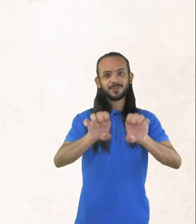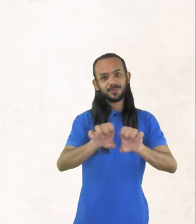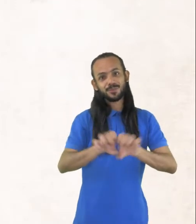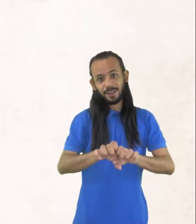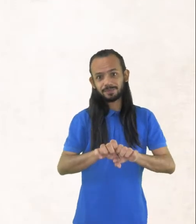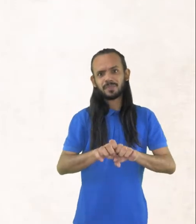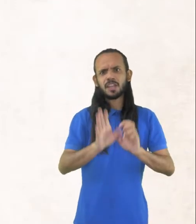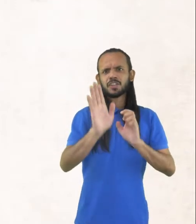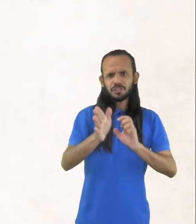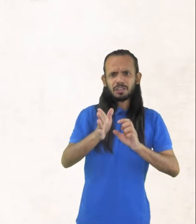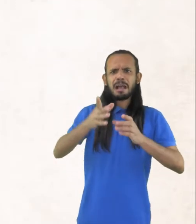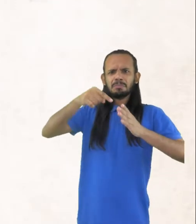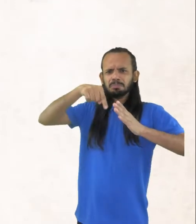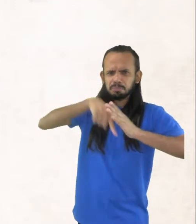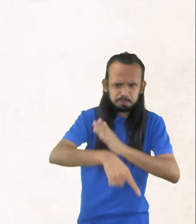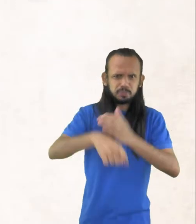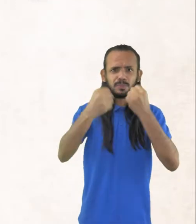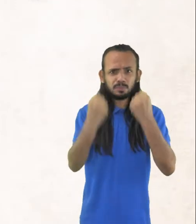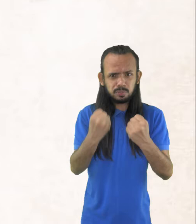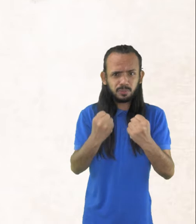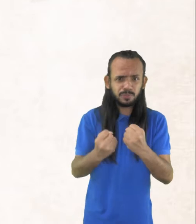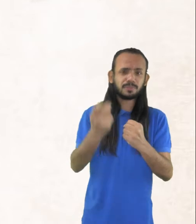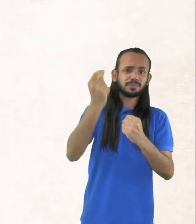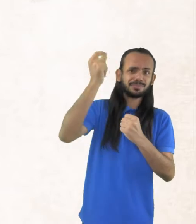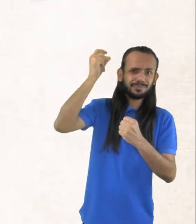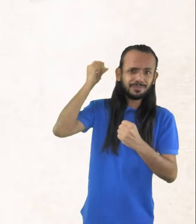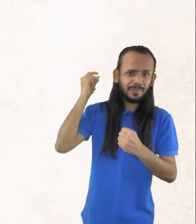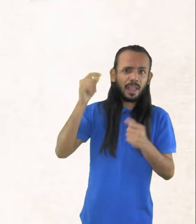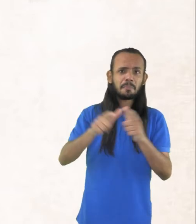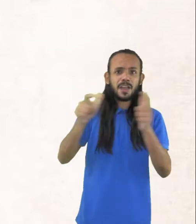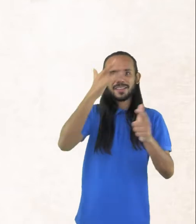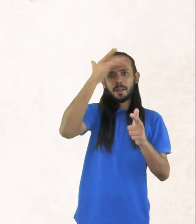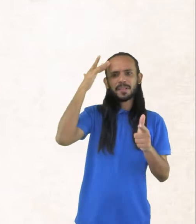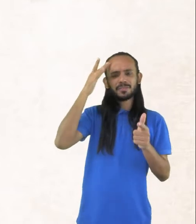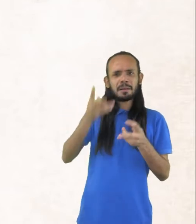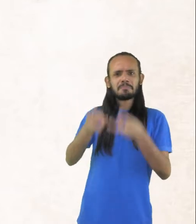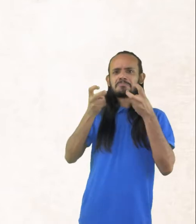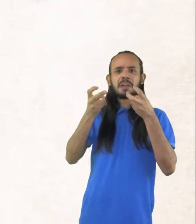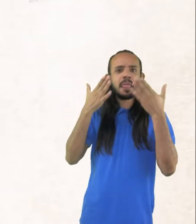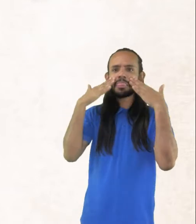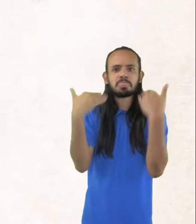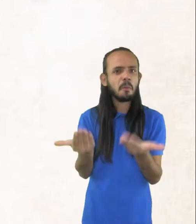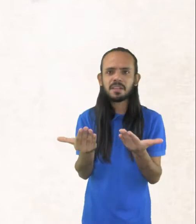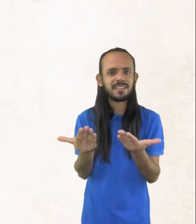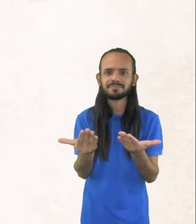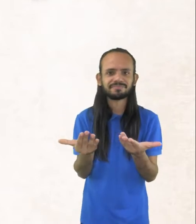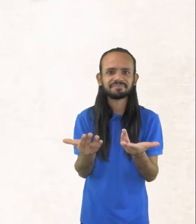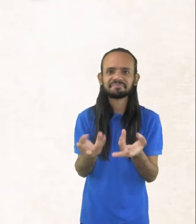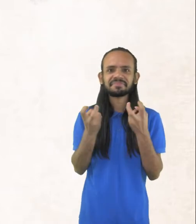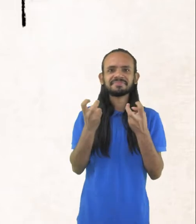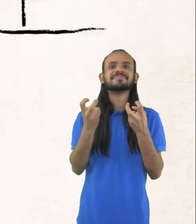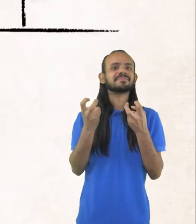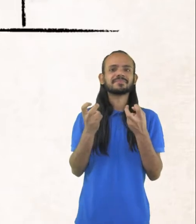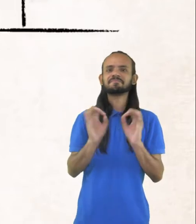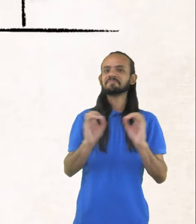funciona. Isso já foi tão bem estabelecido e naturalizado por aqui que muitos podem ter dificuldade de enxergá-lo ou reconhecê-lo,